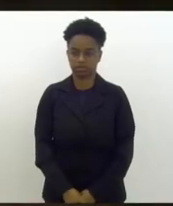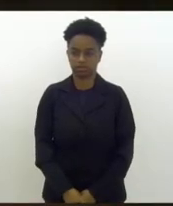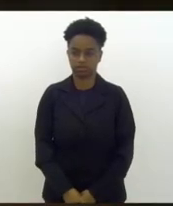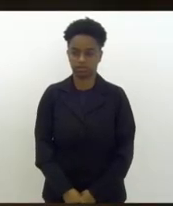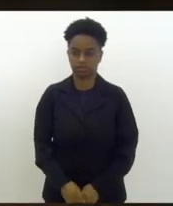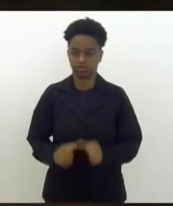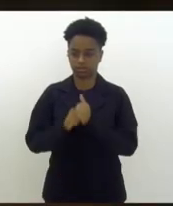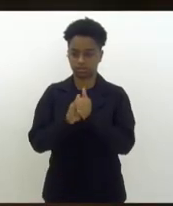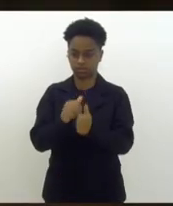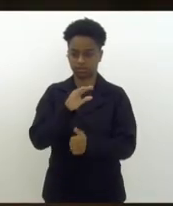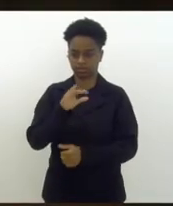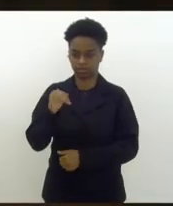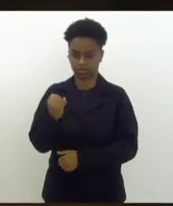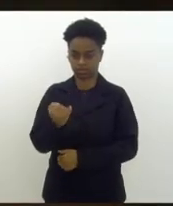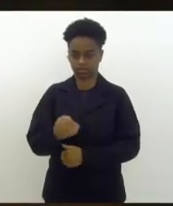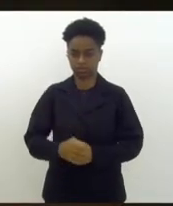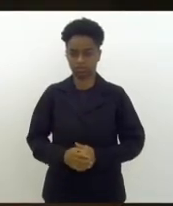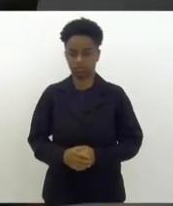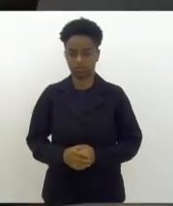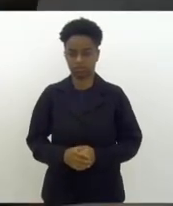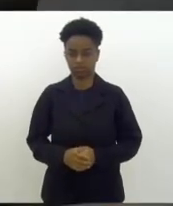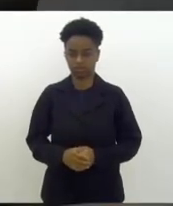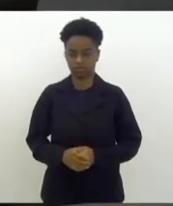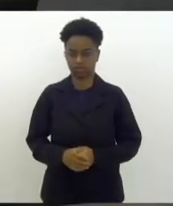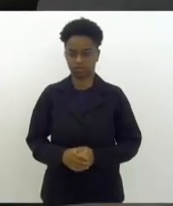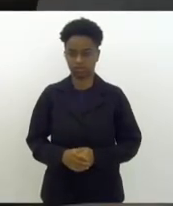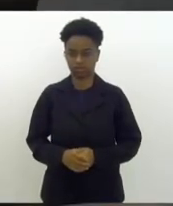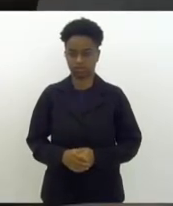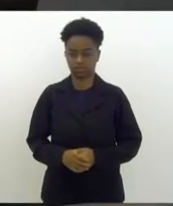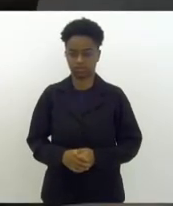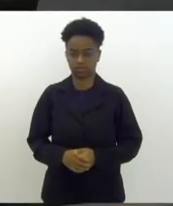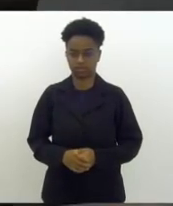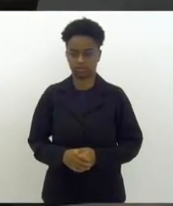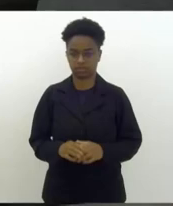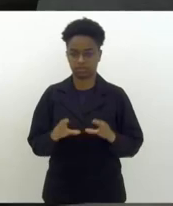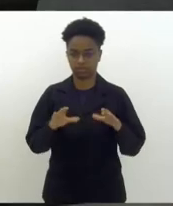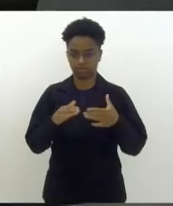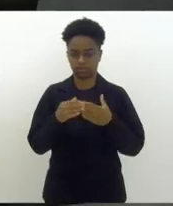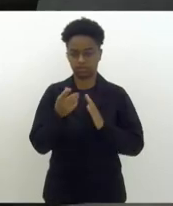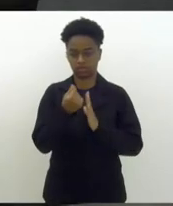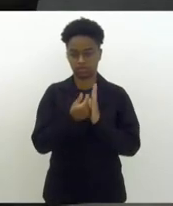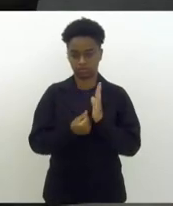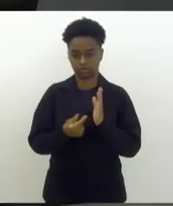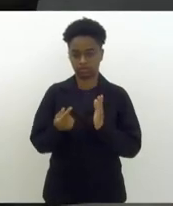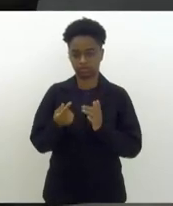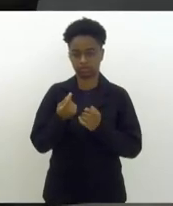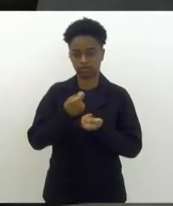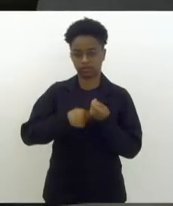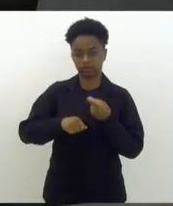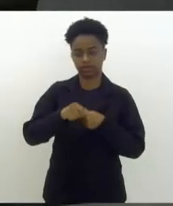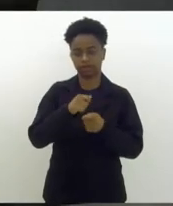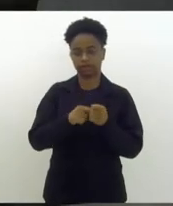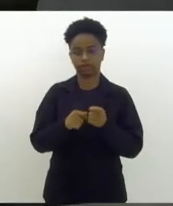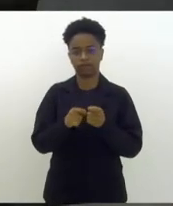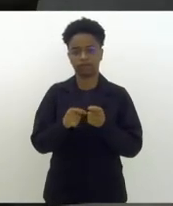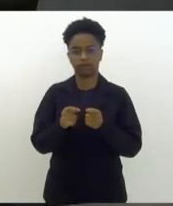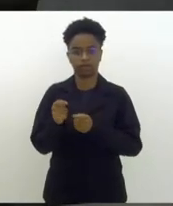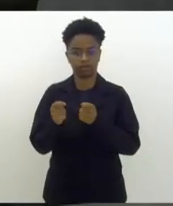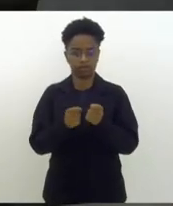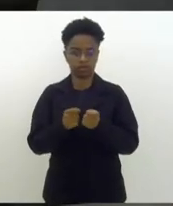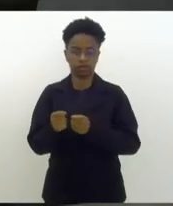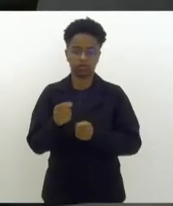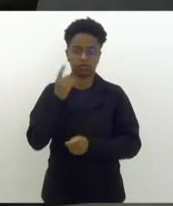companhia Aparecida ccj presidente pela comissão de orçamento Finanças fiscalização financeira o controle